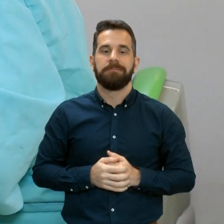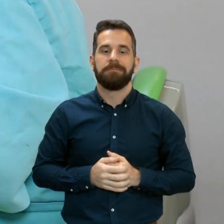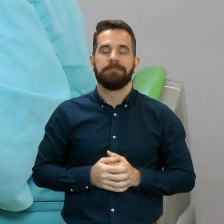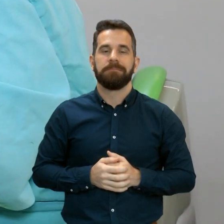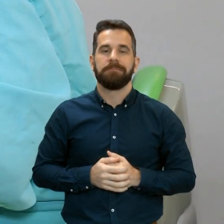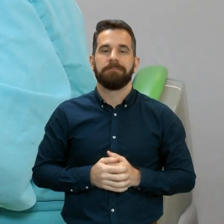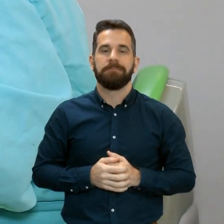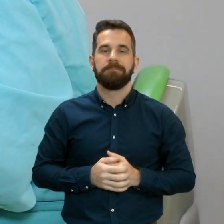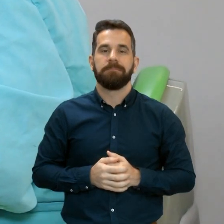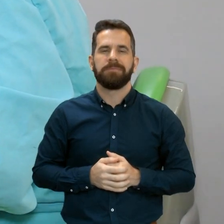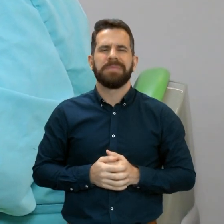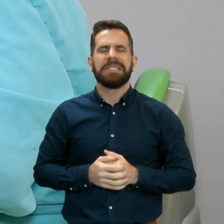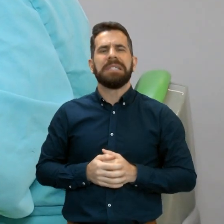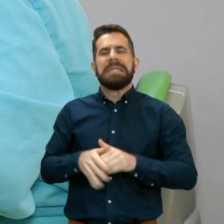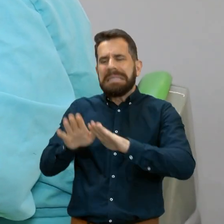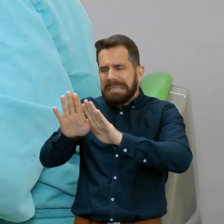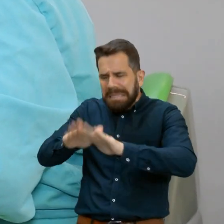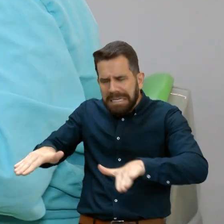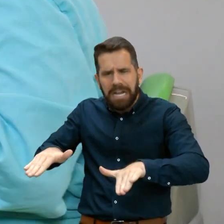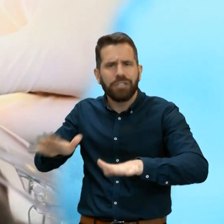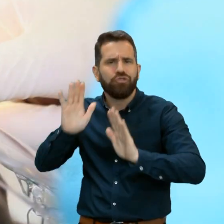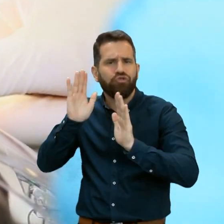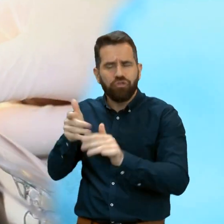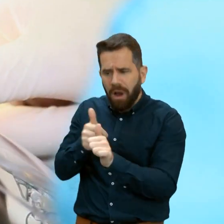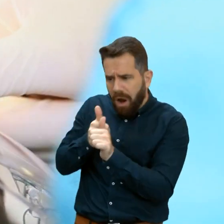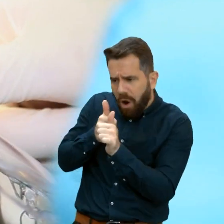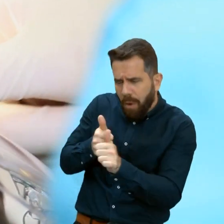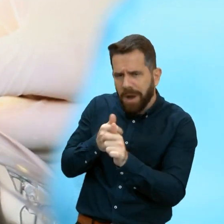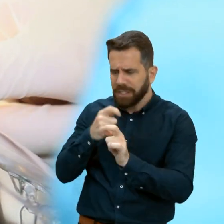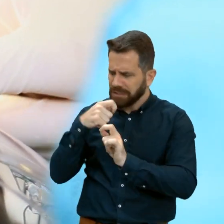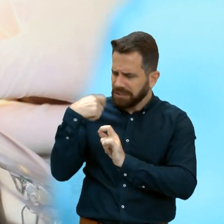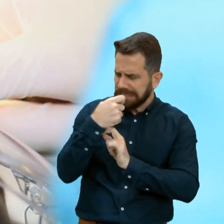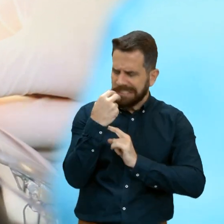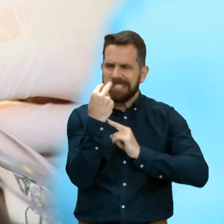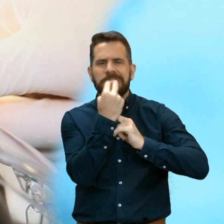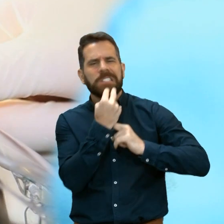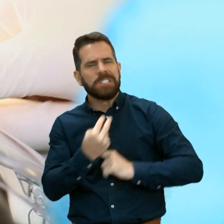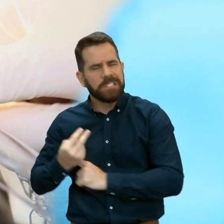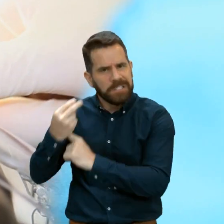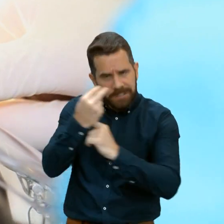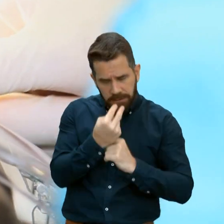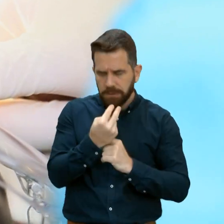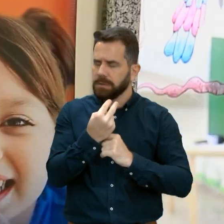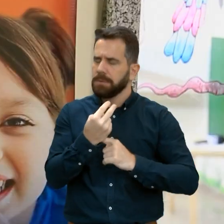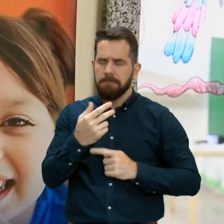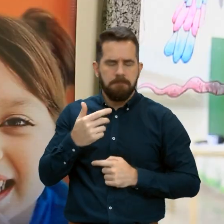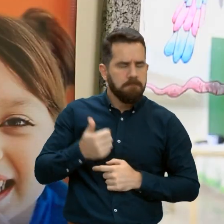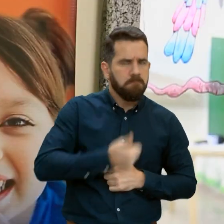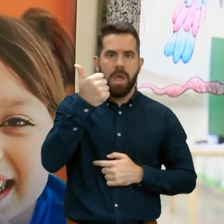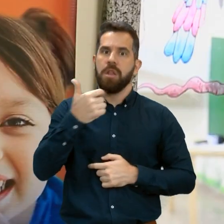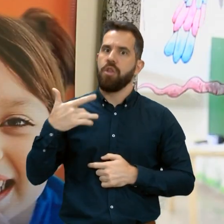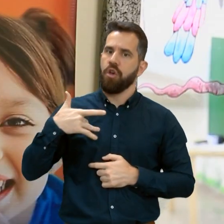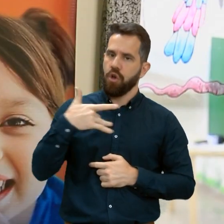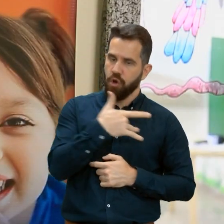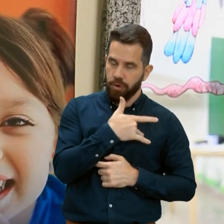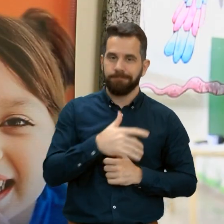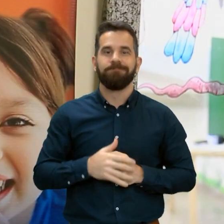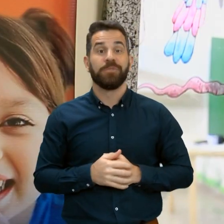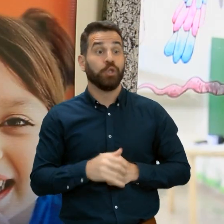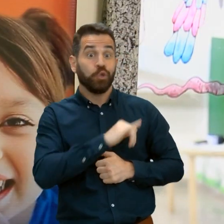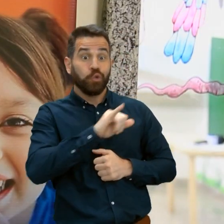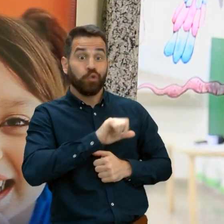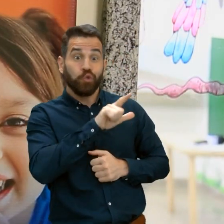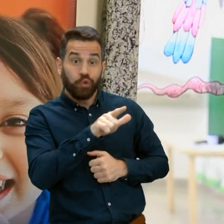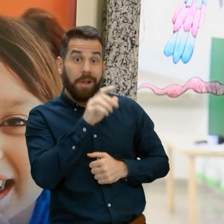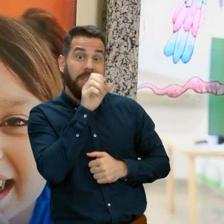Quanto mais cedo houver acompanhamento odontológico, melhor será o desenvolvimento da saúde bucal. E o Julho Laranja é uma campanha